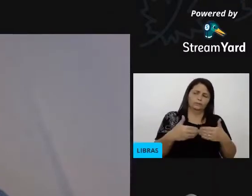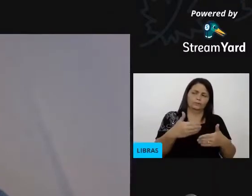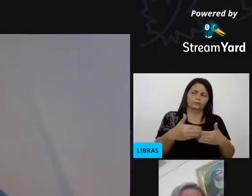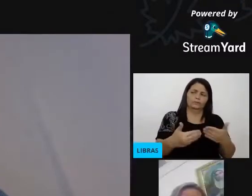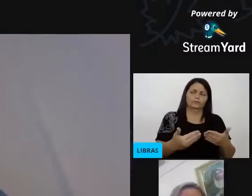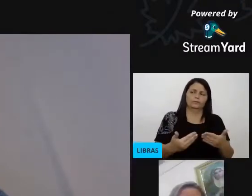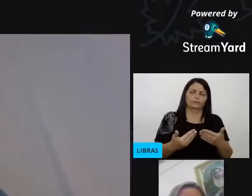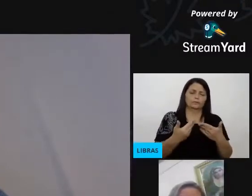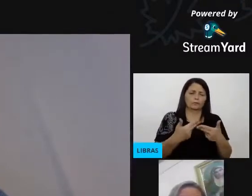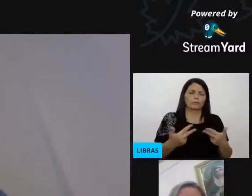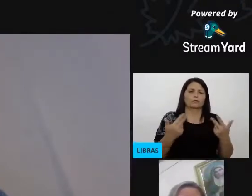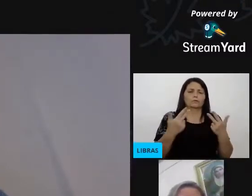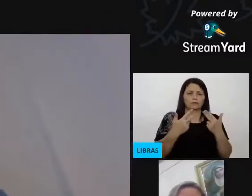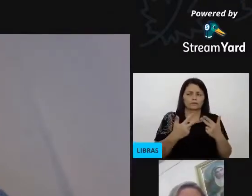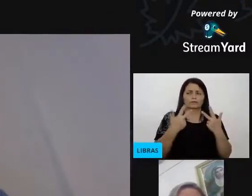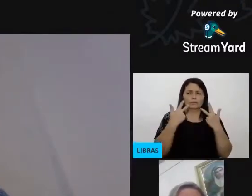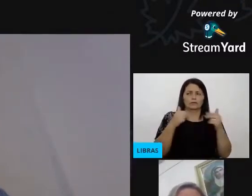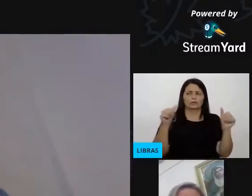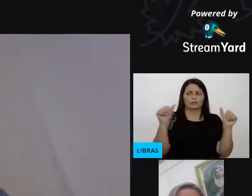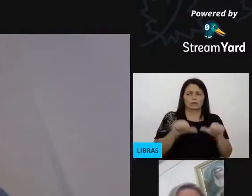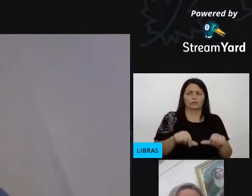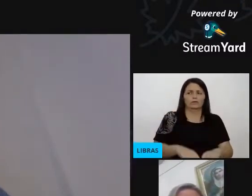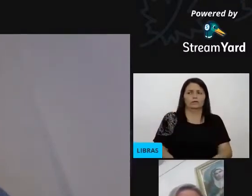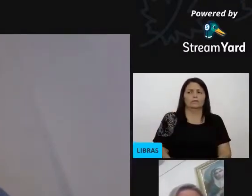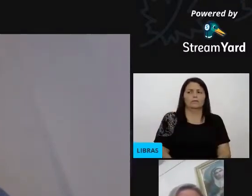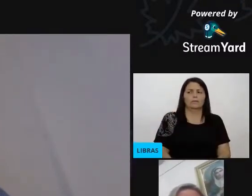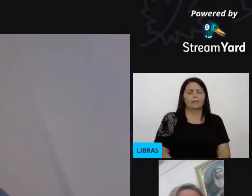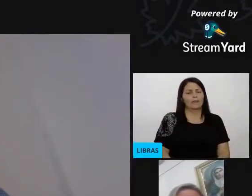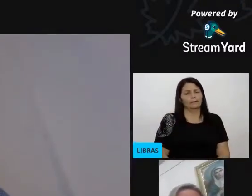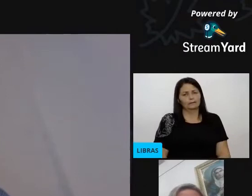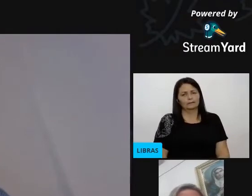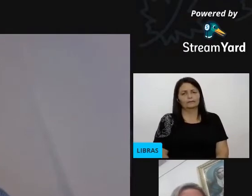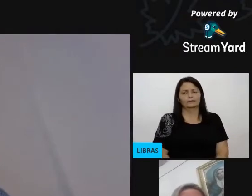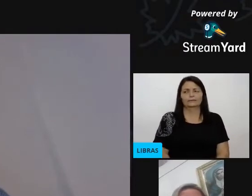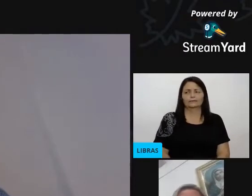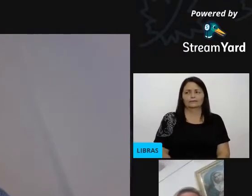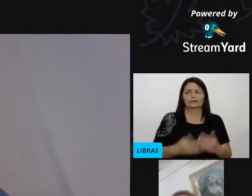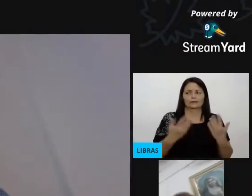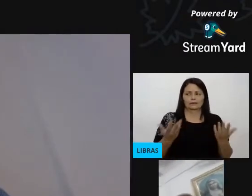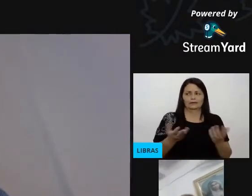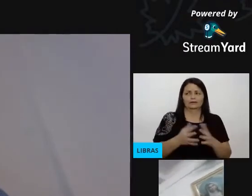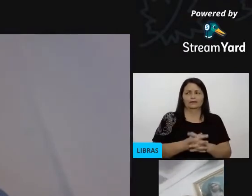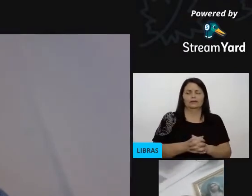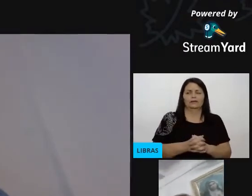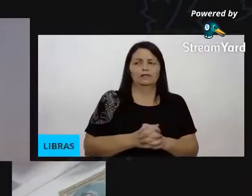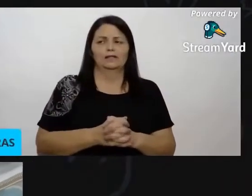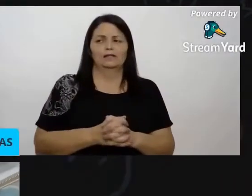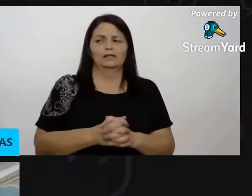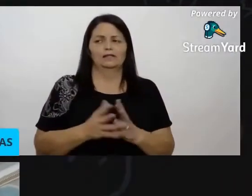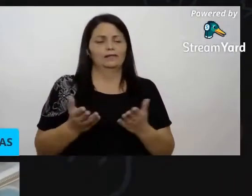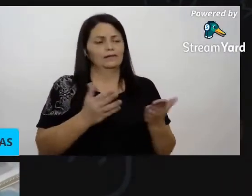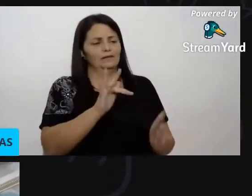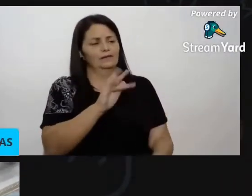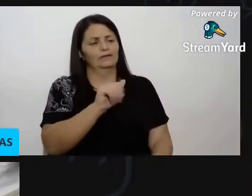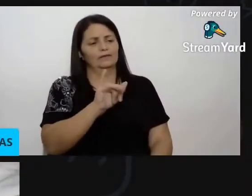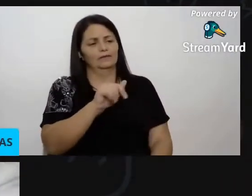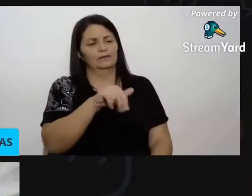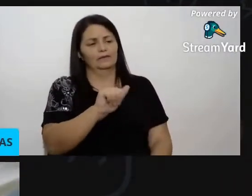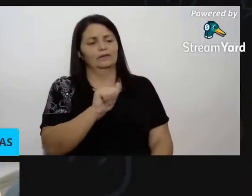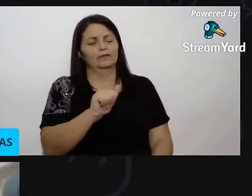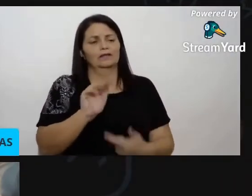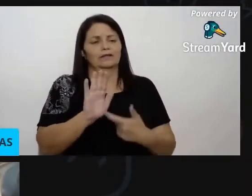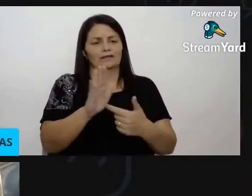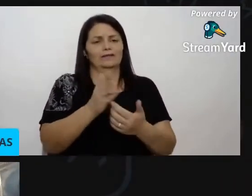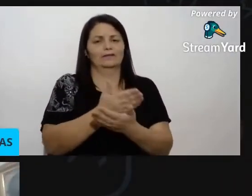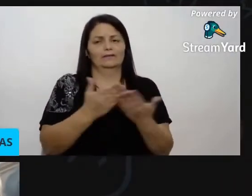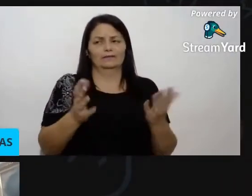viu coisas muito negativas. Bom, é isso. Fabiana, fala alguma coisa, que você apareceu